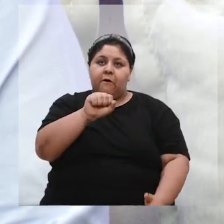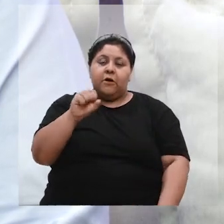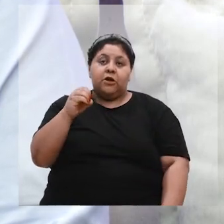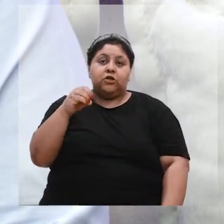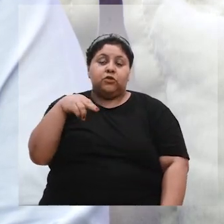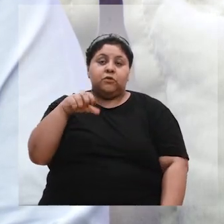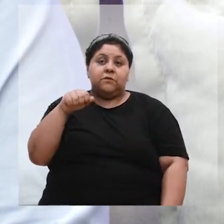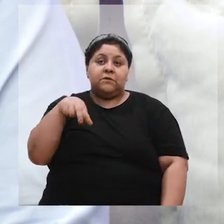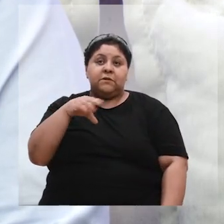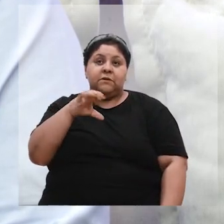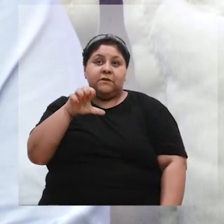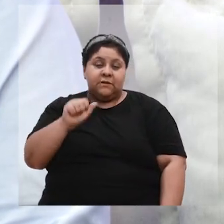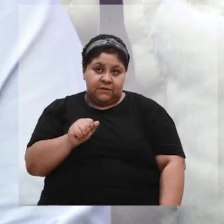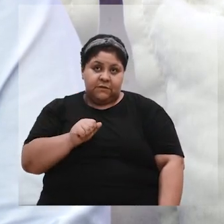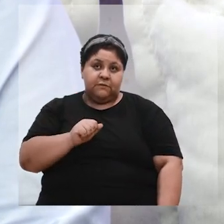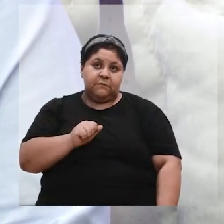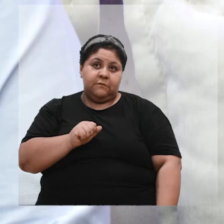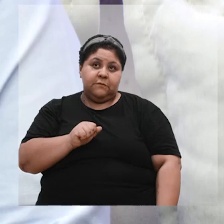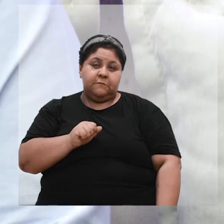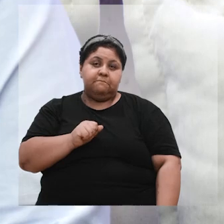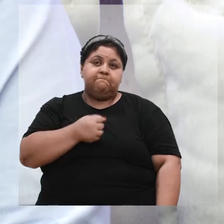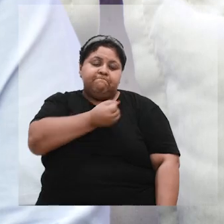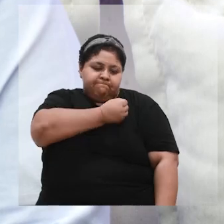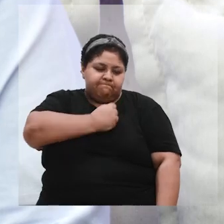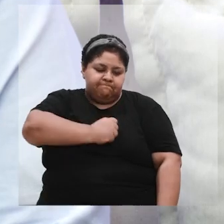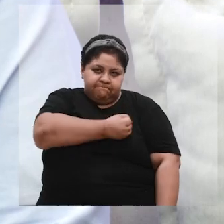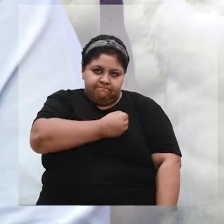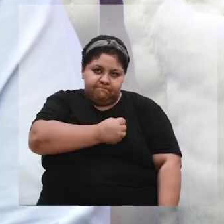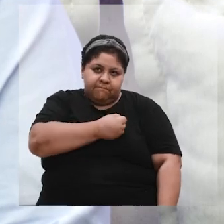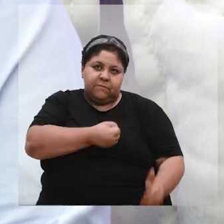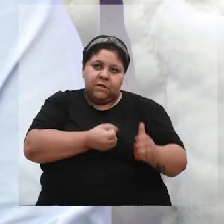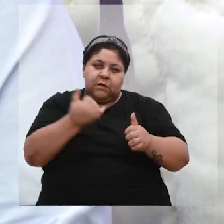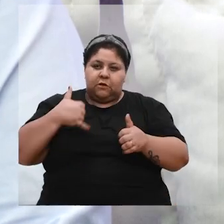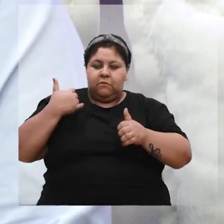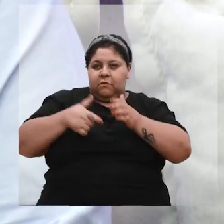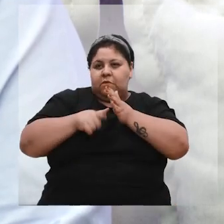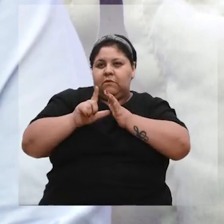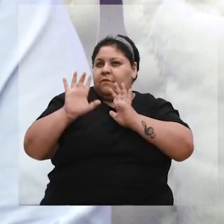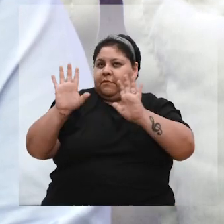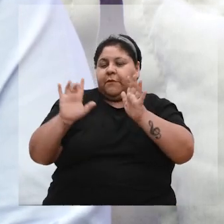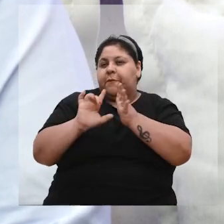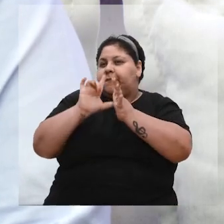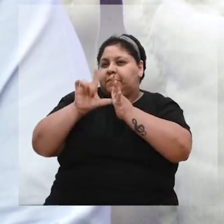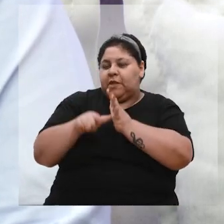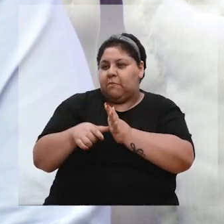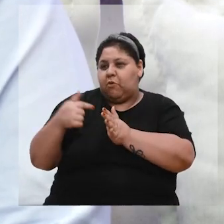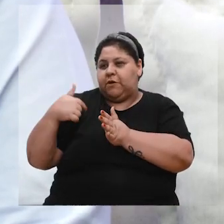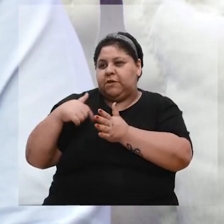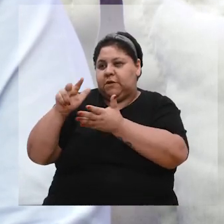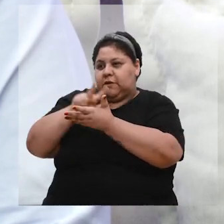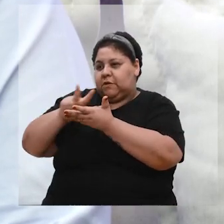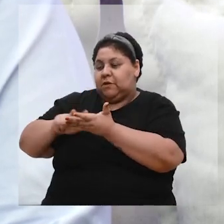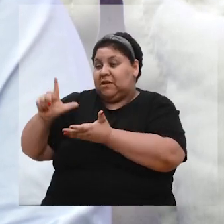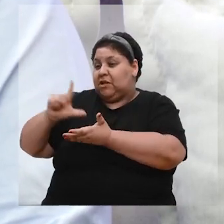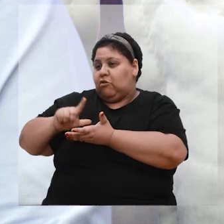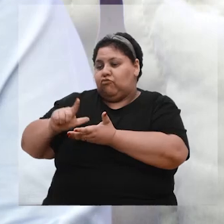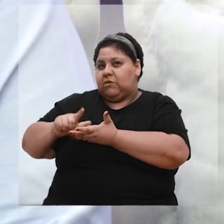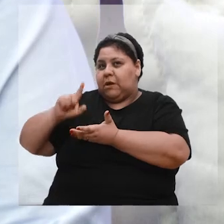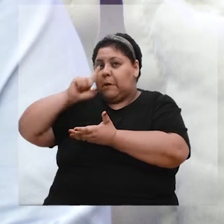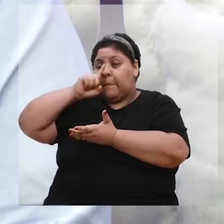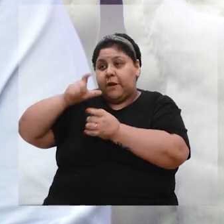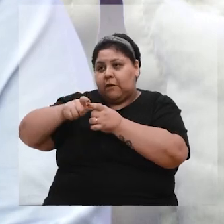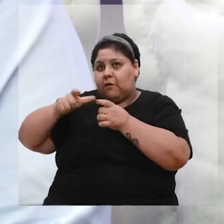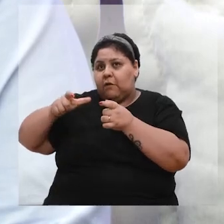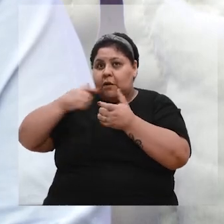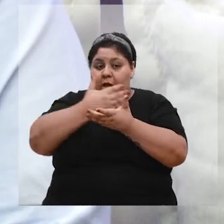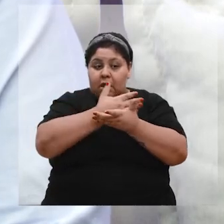magnética, que aí a gente faz antes, com uma idade anterior. Depois, assim, não, eu fui na minha avaliação, não tenho um